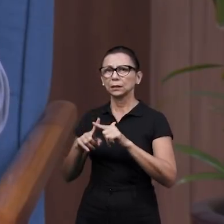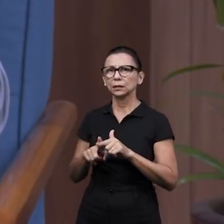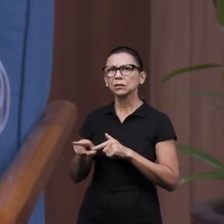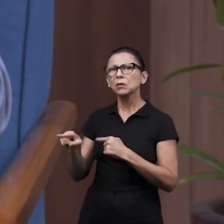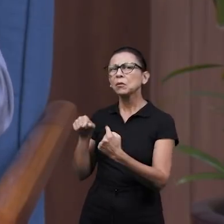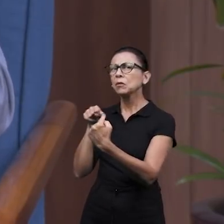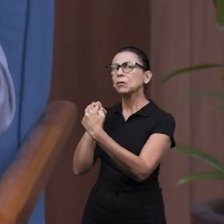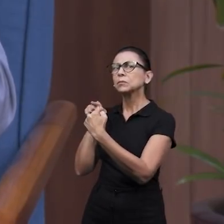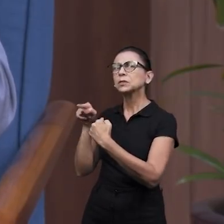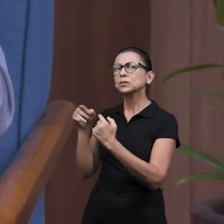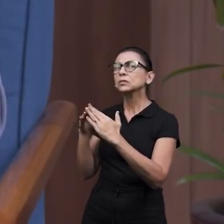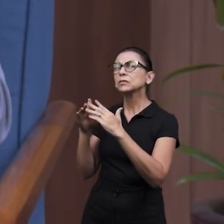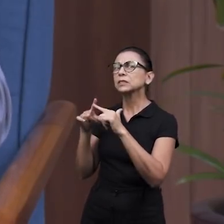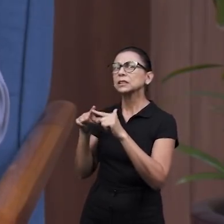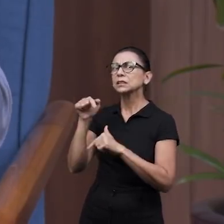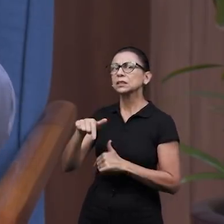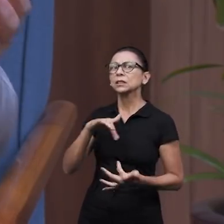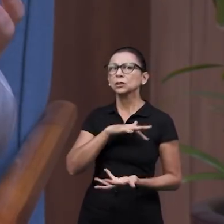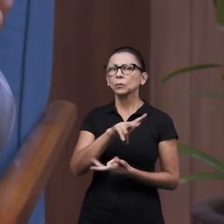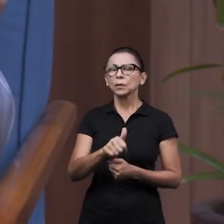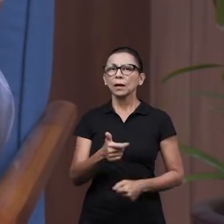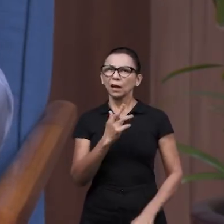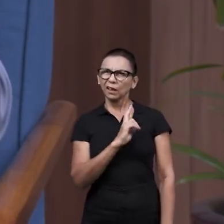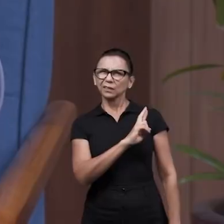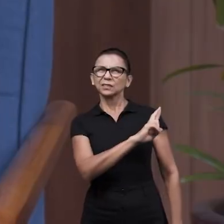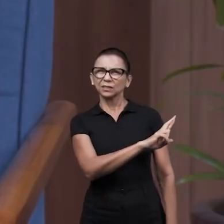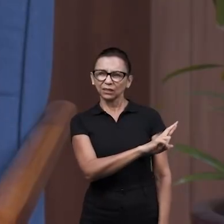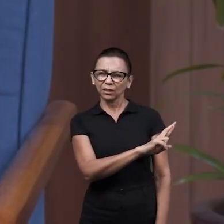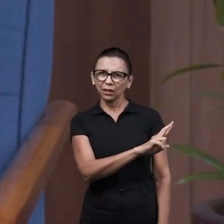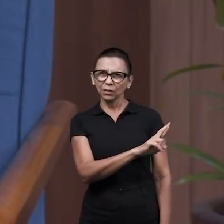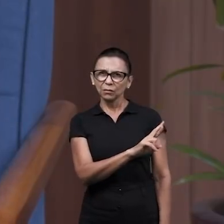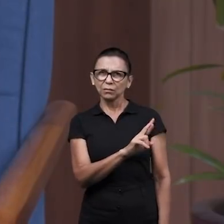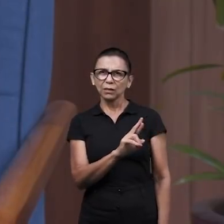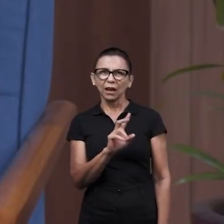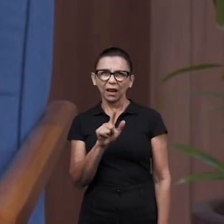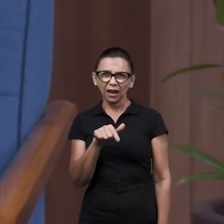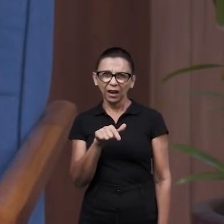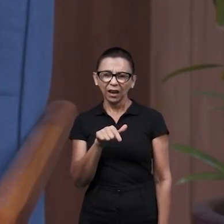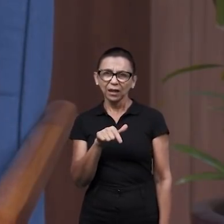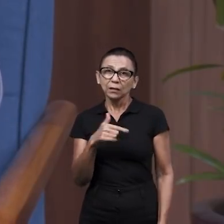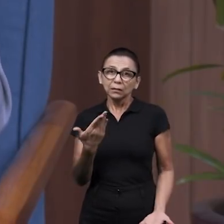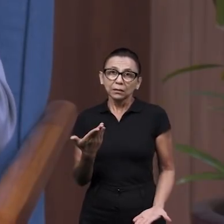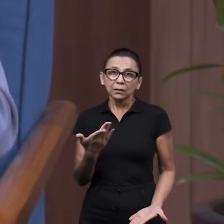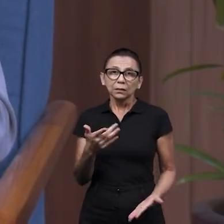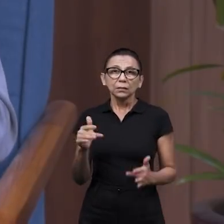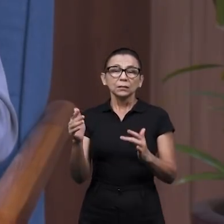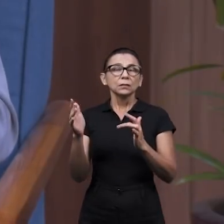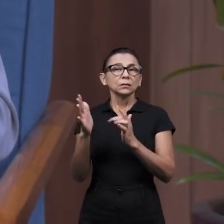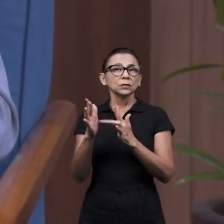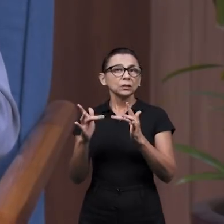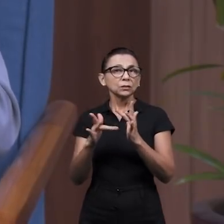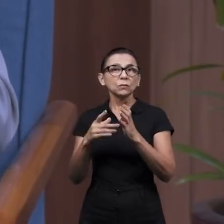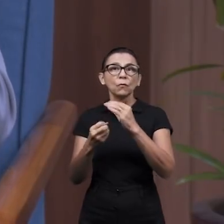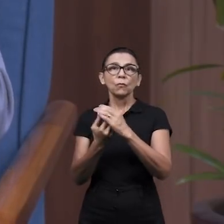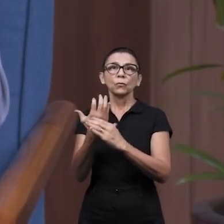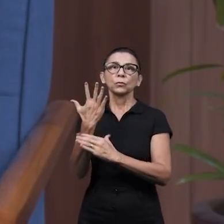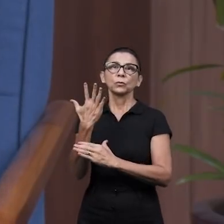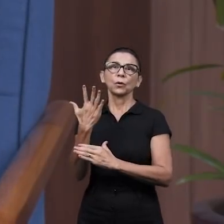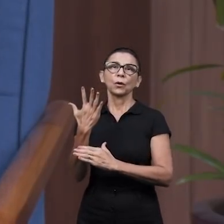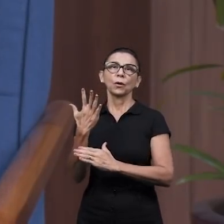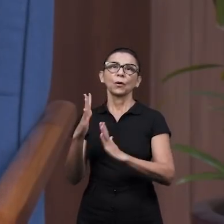para que as pessoas tenham uma religião. O fundador da igreja foi o próprio Senhor Jesus e